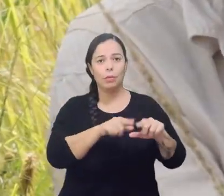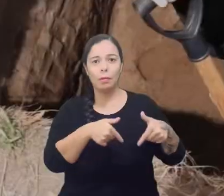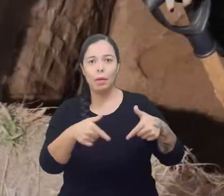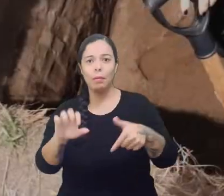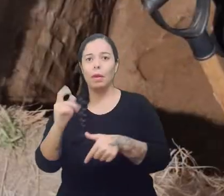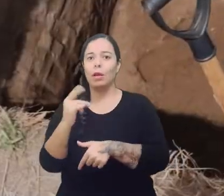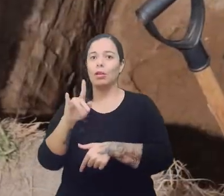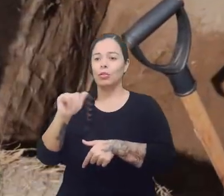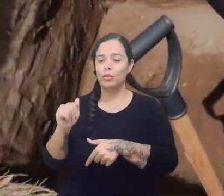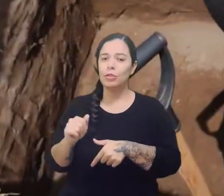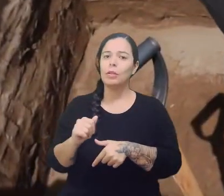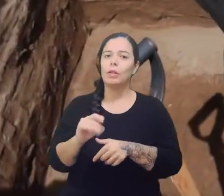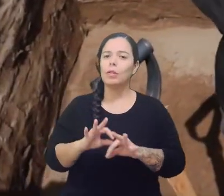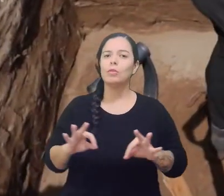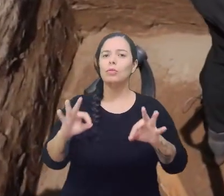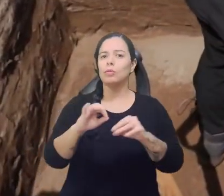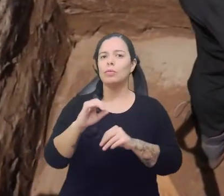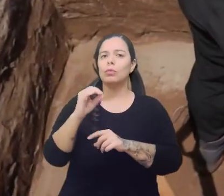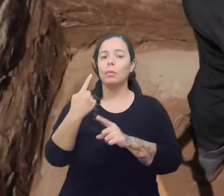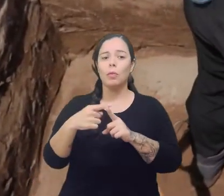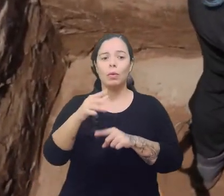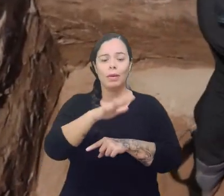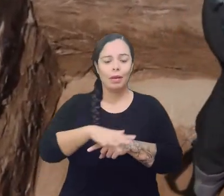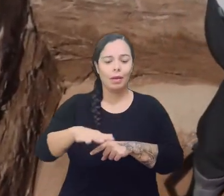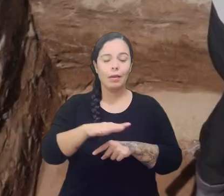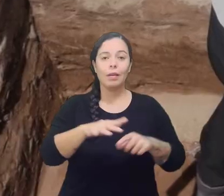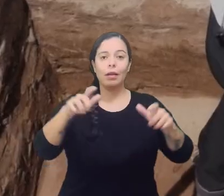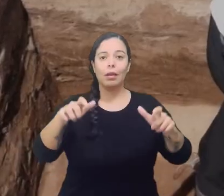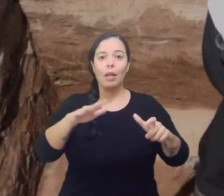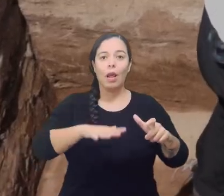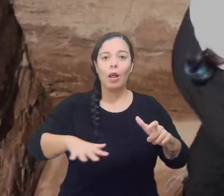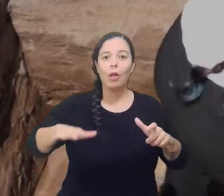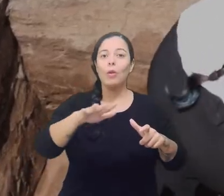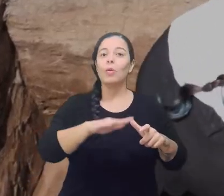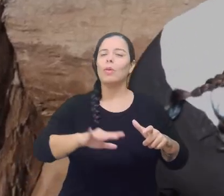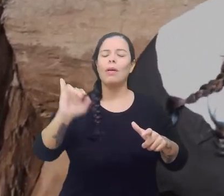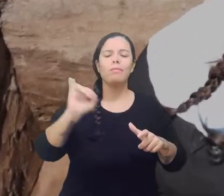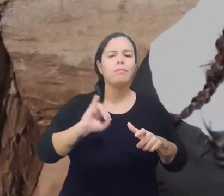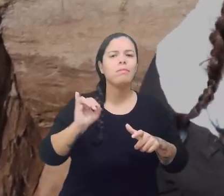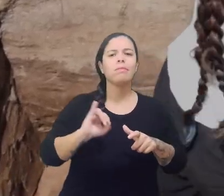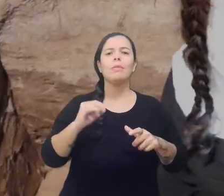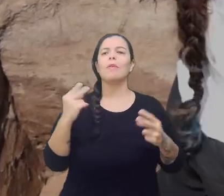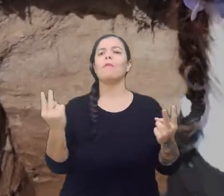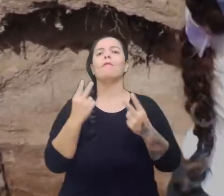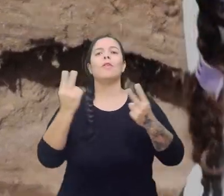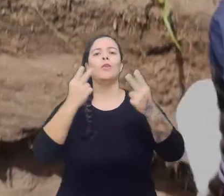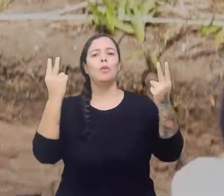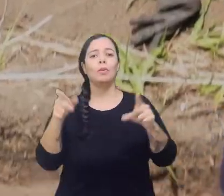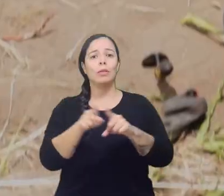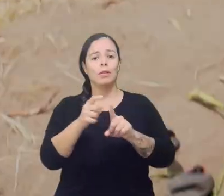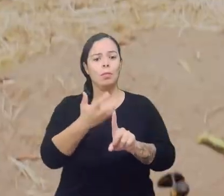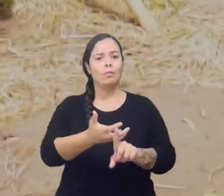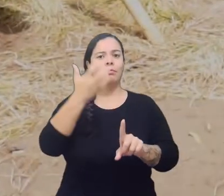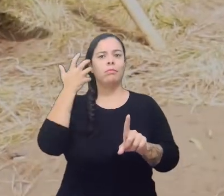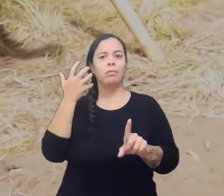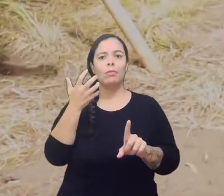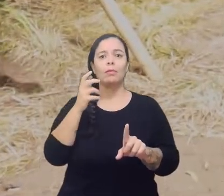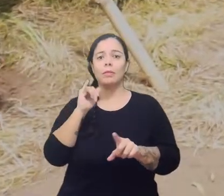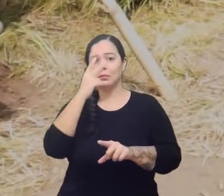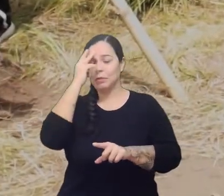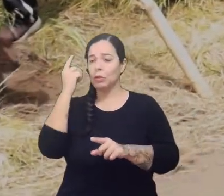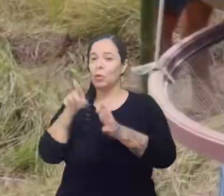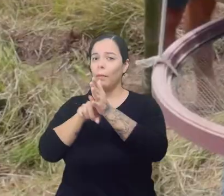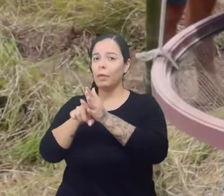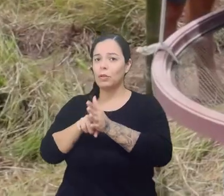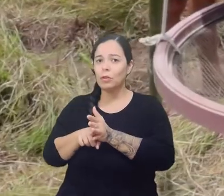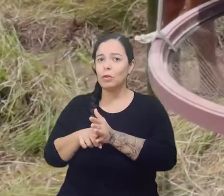um espaço, é uma área de extrema importância e que chama a atenção de todo pesquisador. Todo mundo que tem